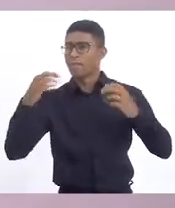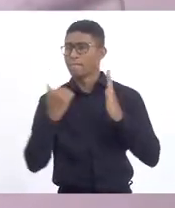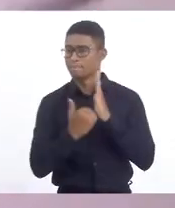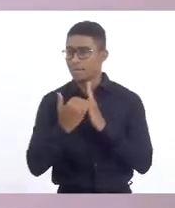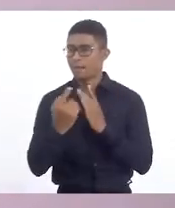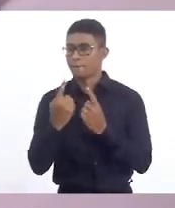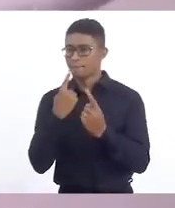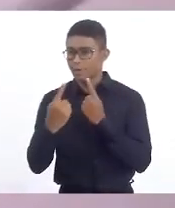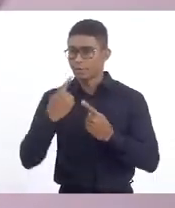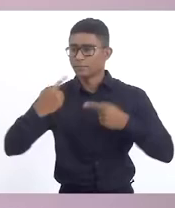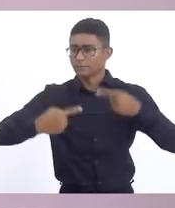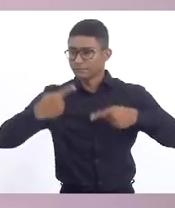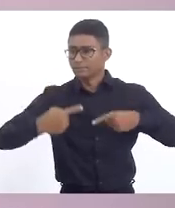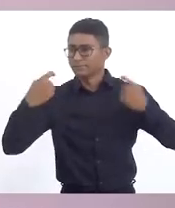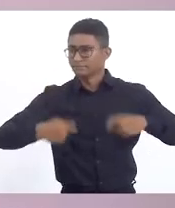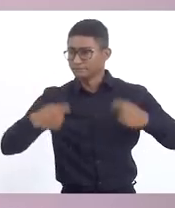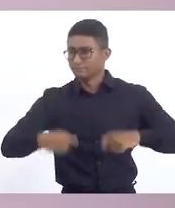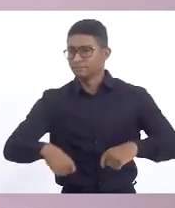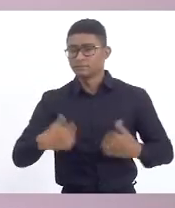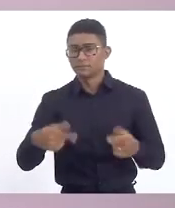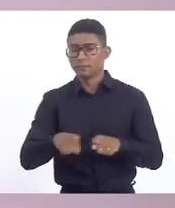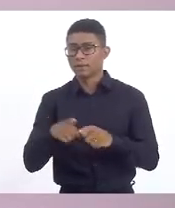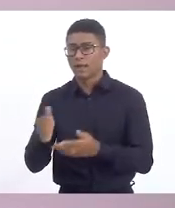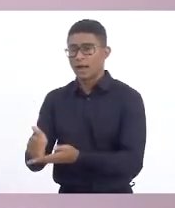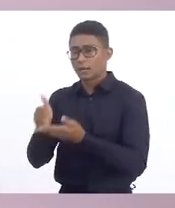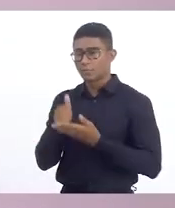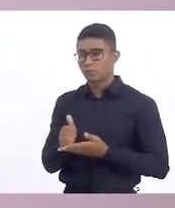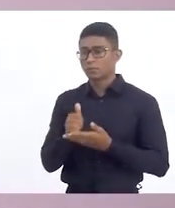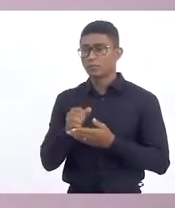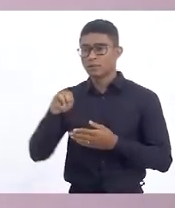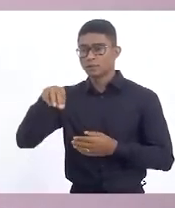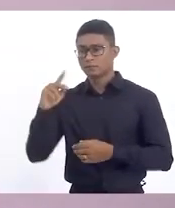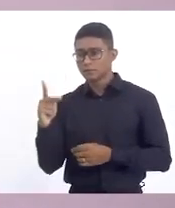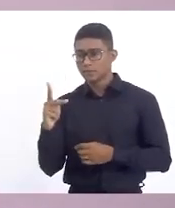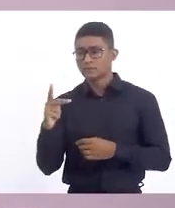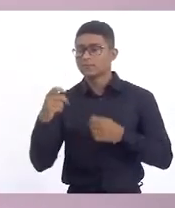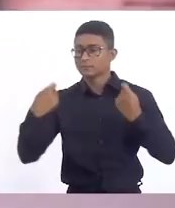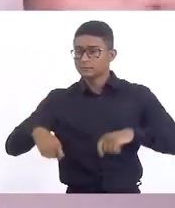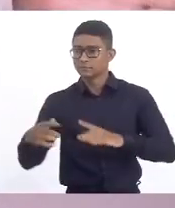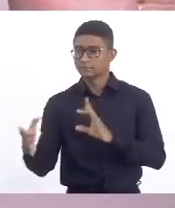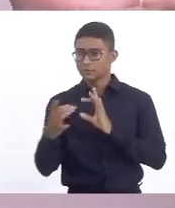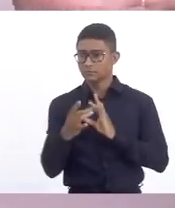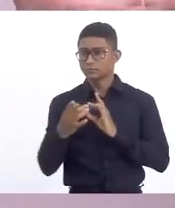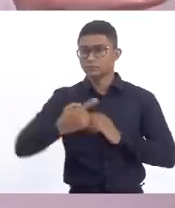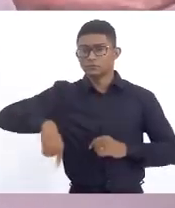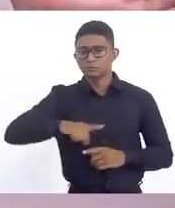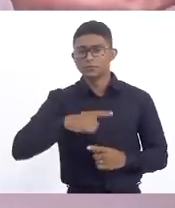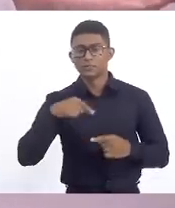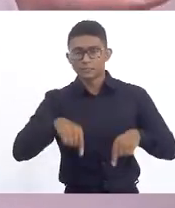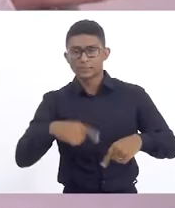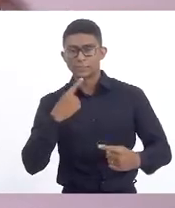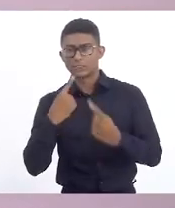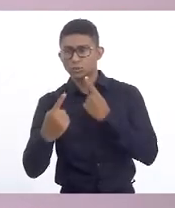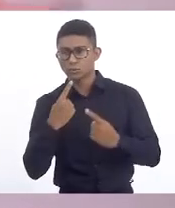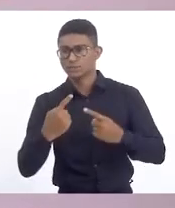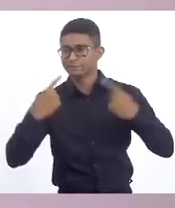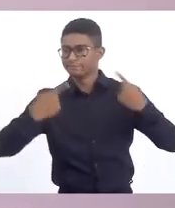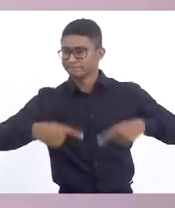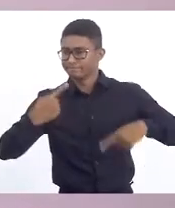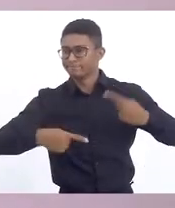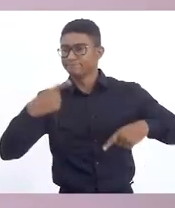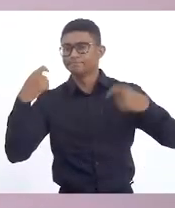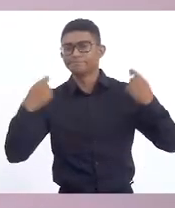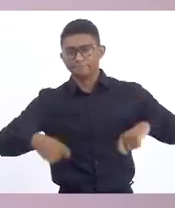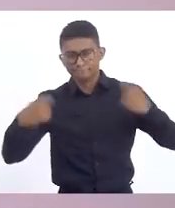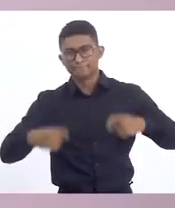Tanto com o apoio da Defensoria Pública, do Ministério Público, para colocar isso, para ser discutido também. Porque nós temos que discutir